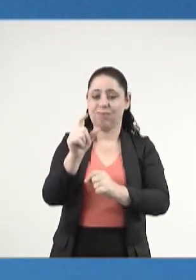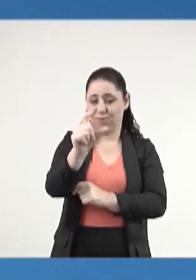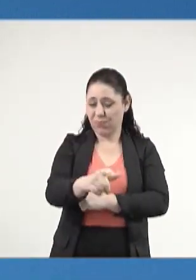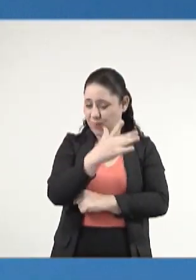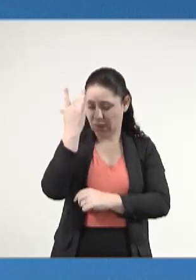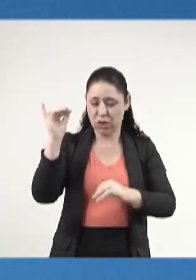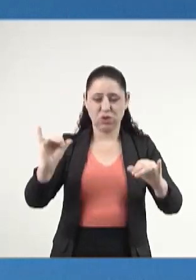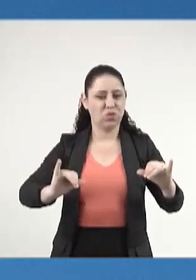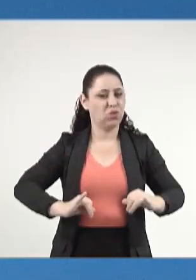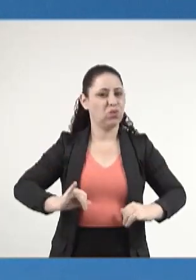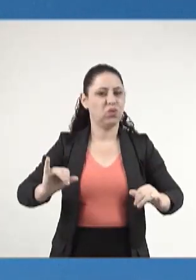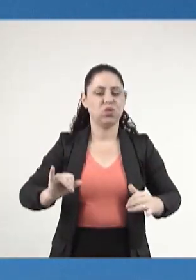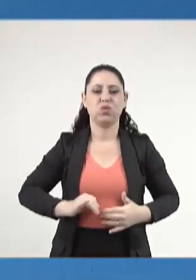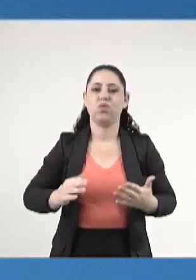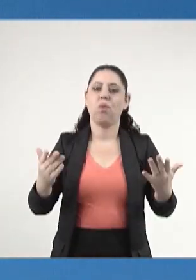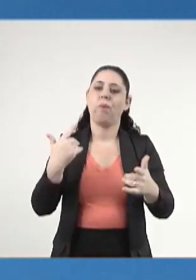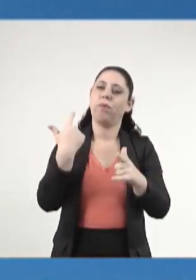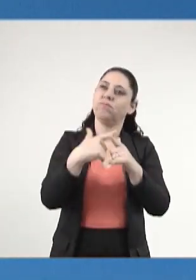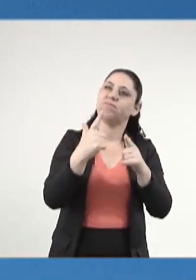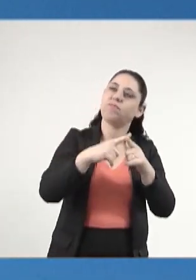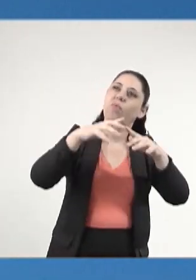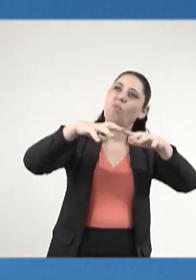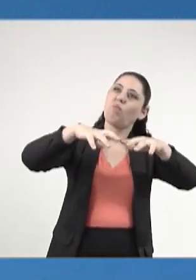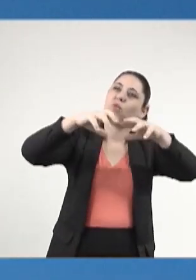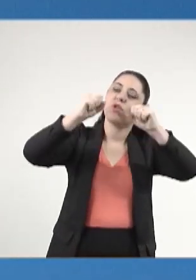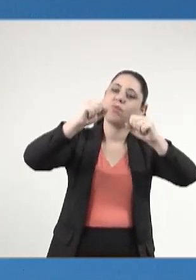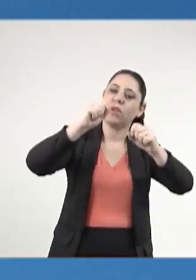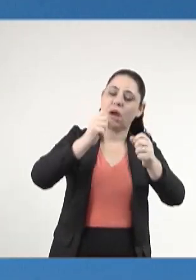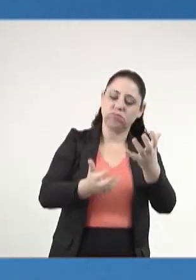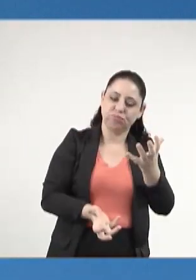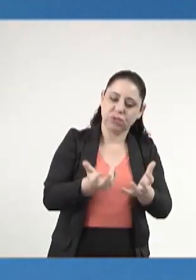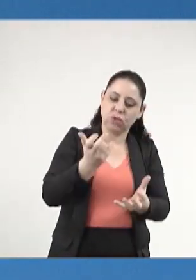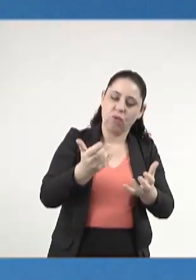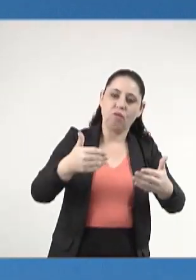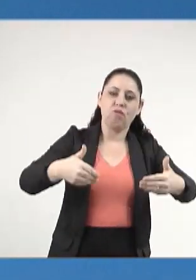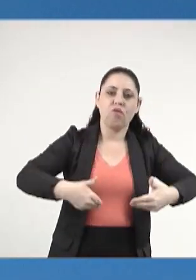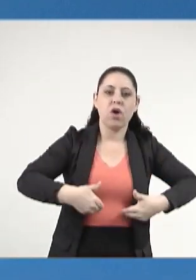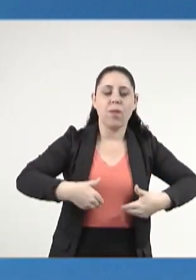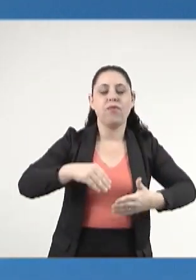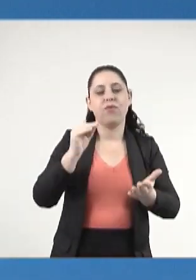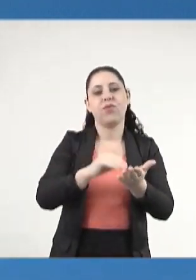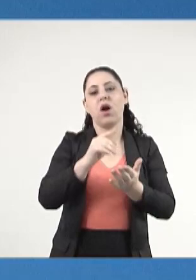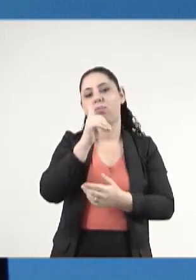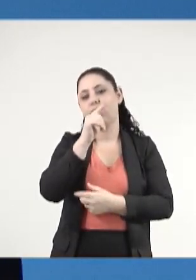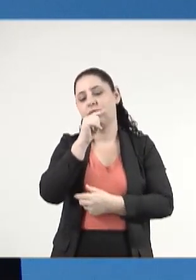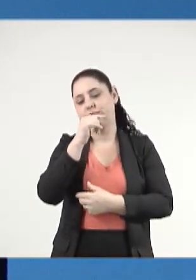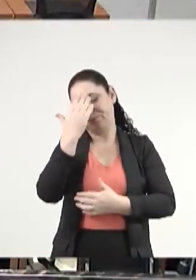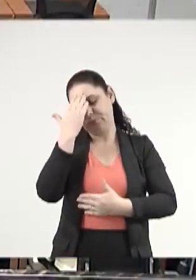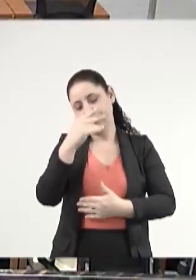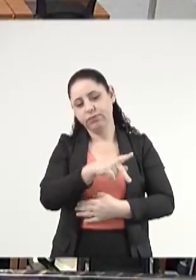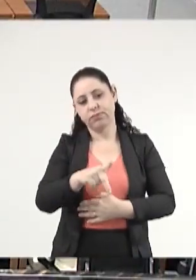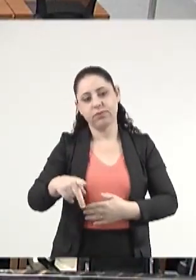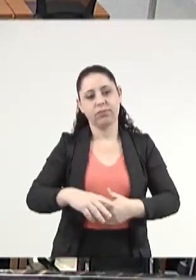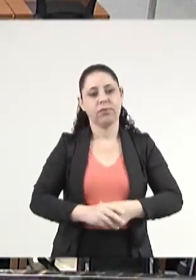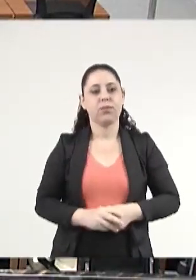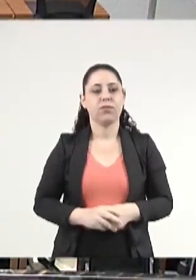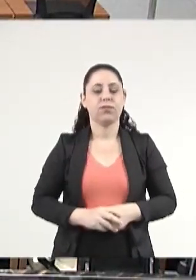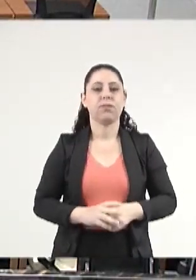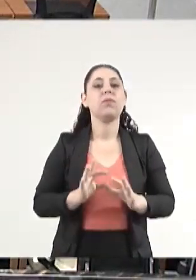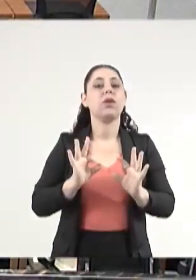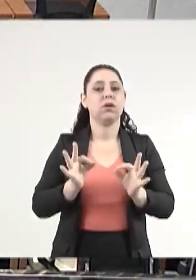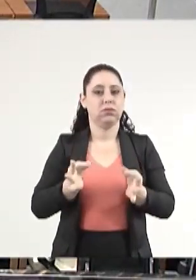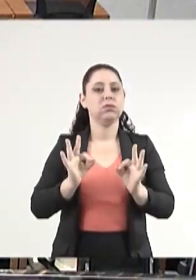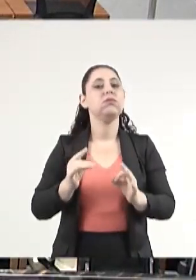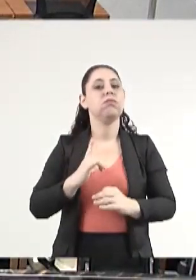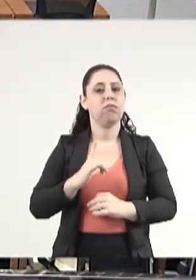que sofrem com o problema da seca, do fogo, da fome, da falta d'água. Obrigado, presidente. Com